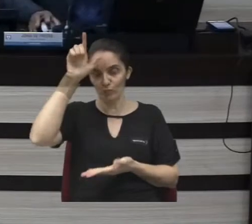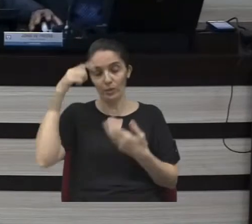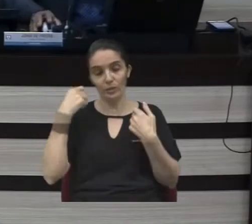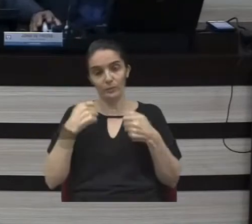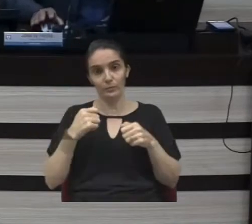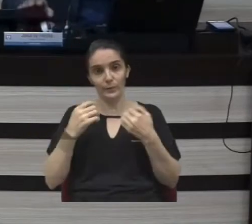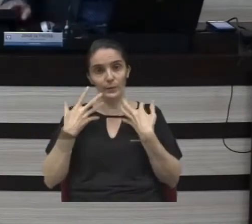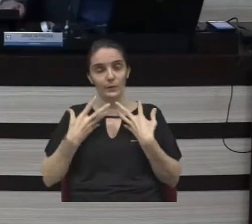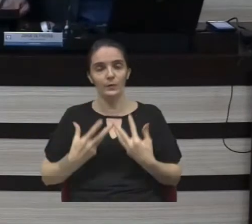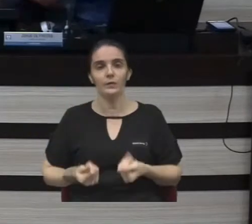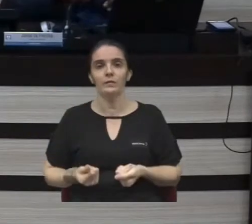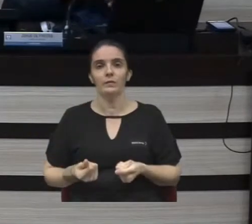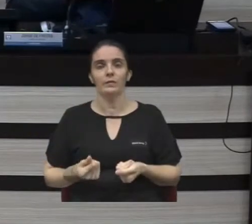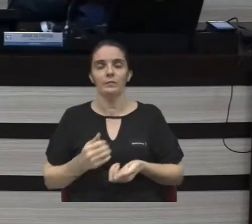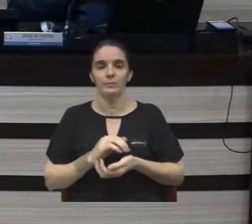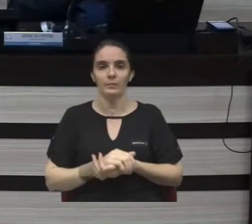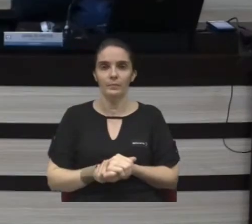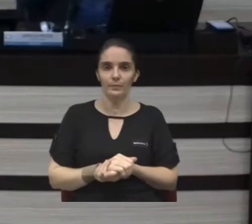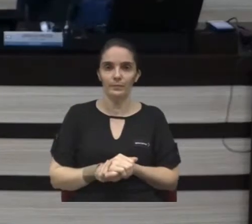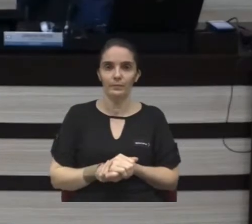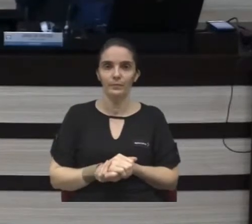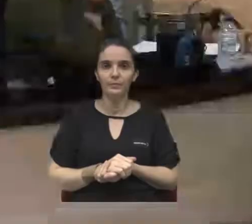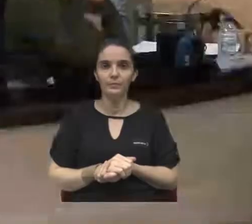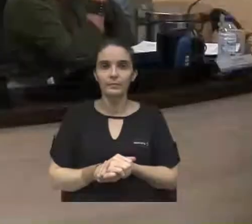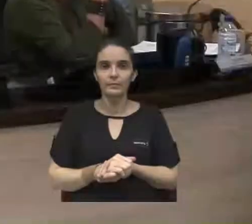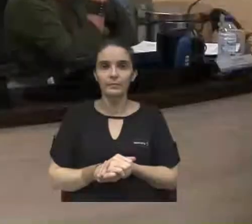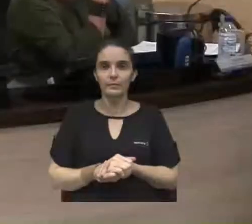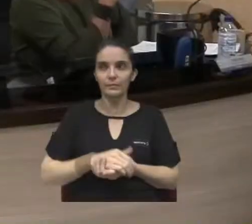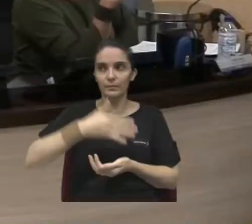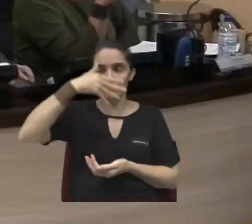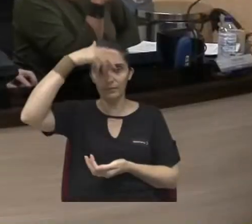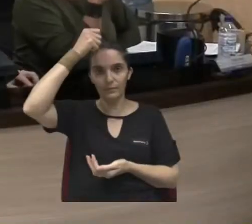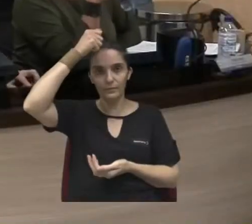dos líderes. Vereador Toninho Franco.